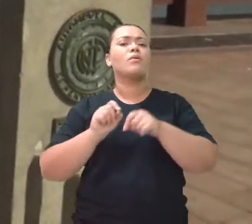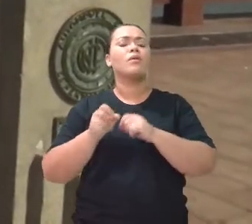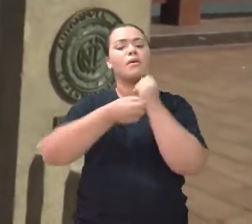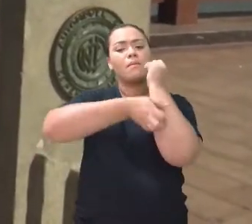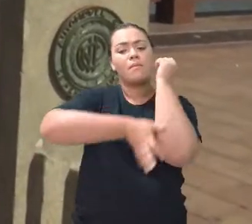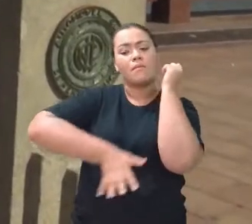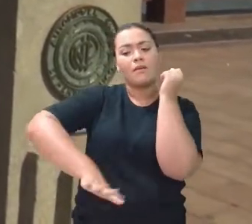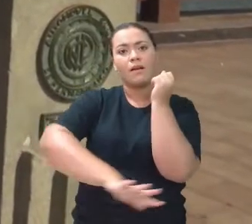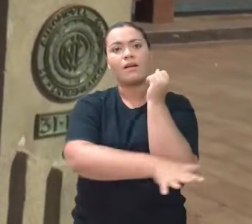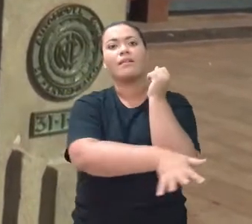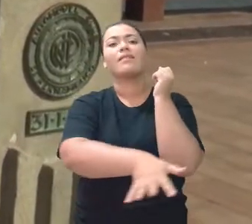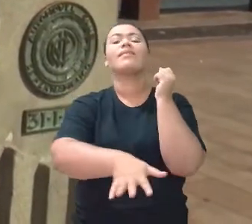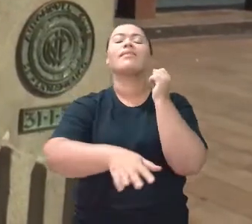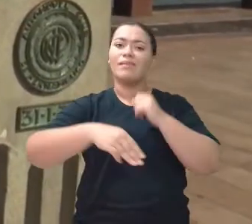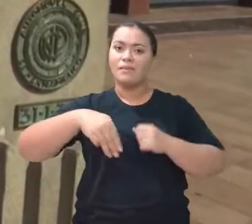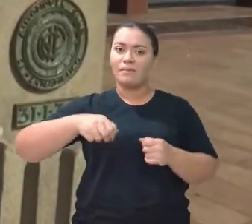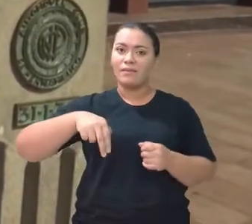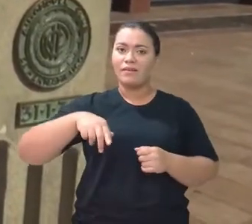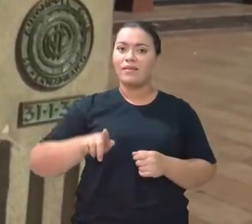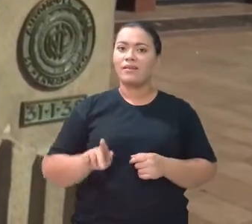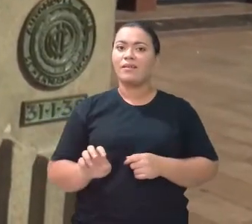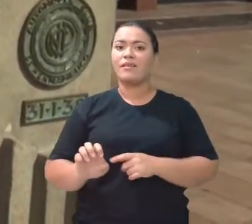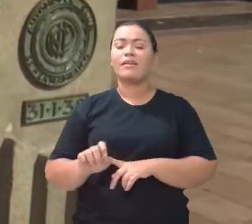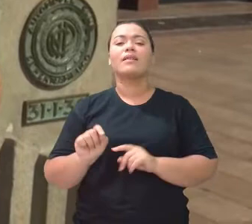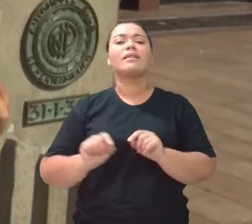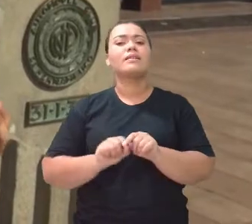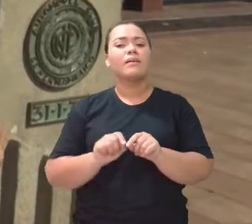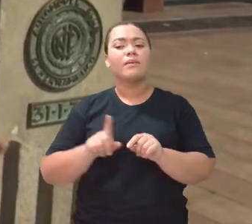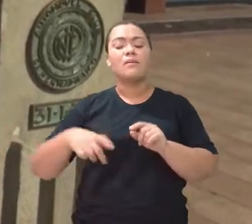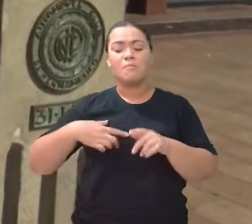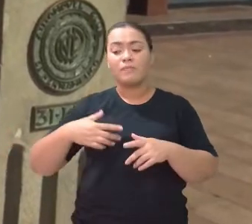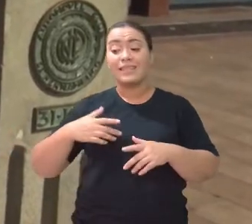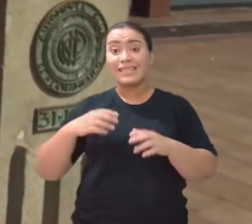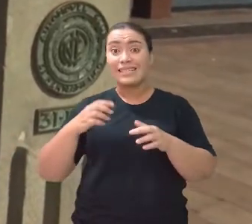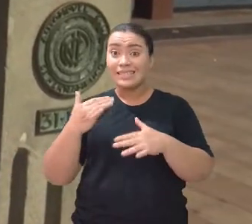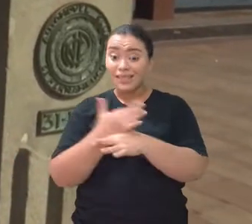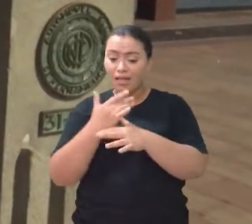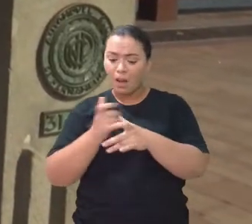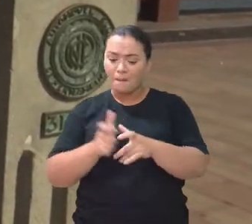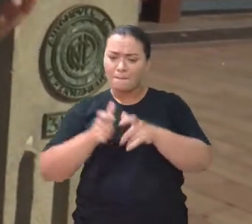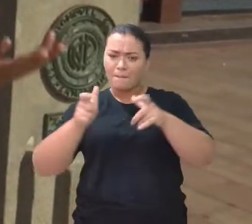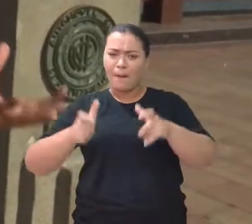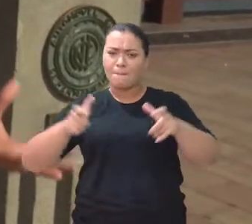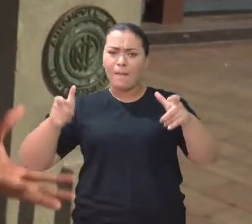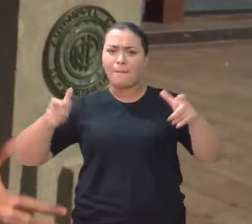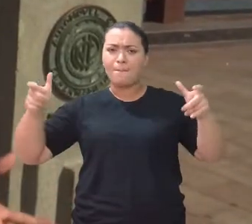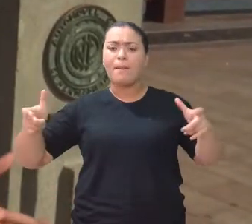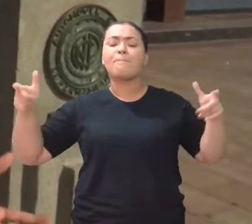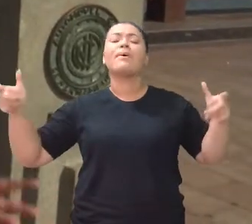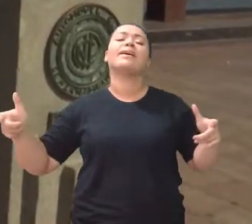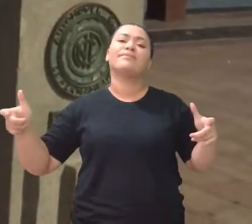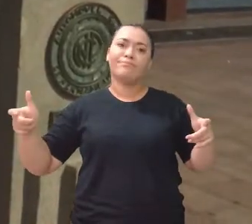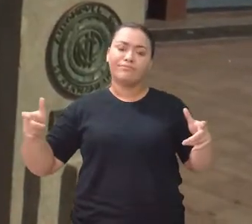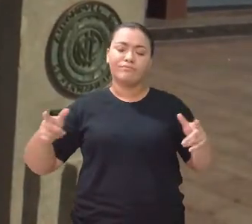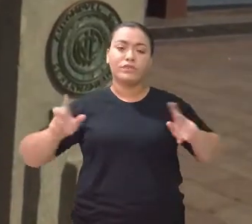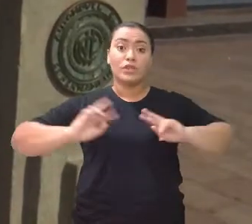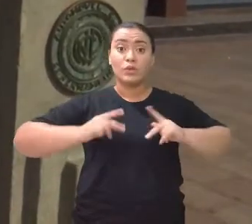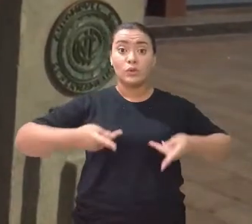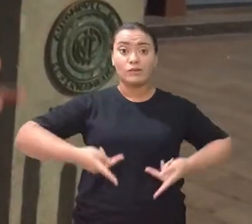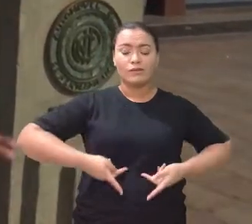longo dos anos, né, todo esse processo de avanço da cidade, né, o crescimento do ser humano